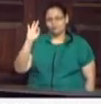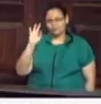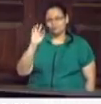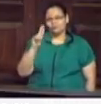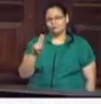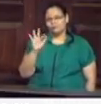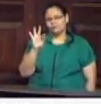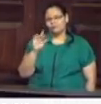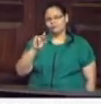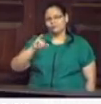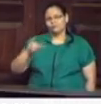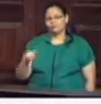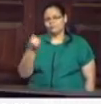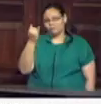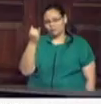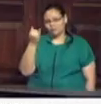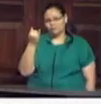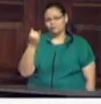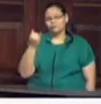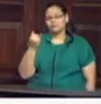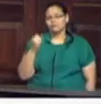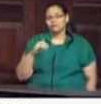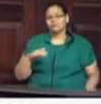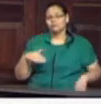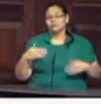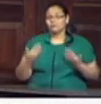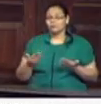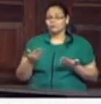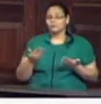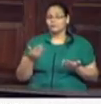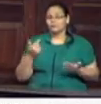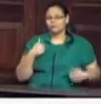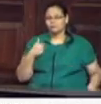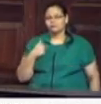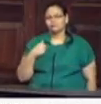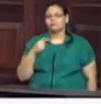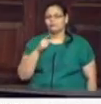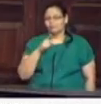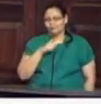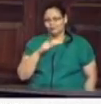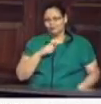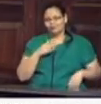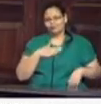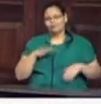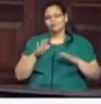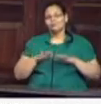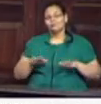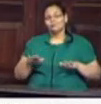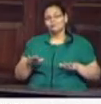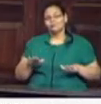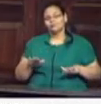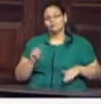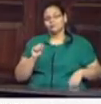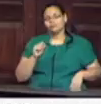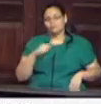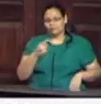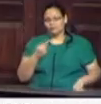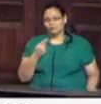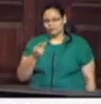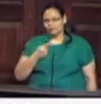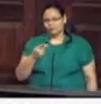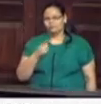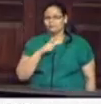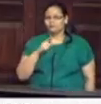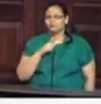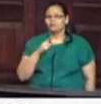UFRJ. É verdade. Enfim, mas de qualquer maneira eu o tenho tranquilizado na medida em que nós temos cada vez